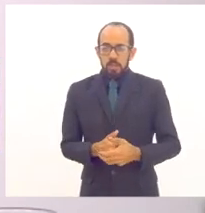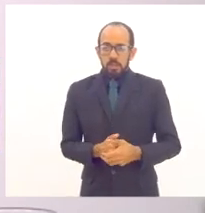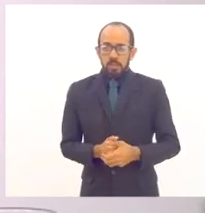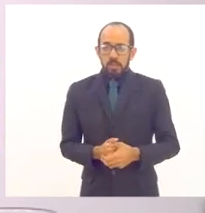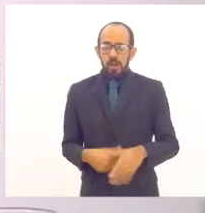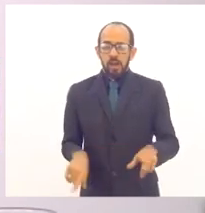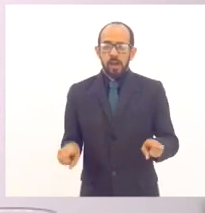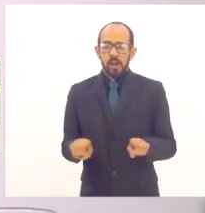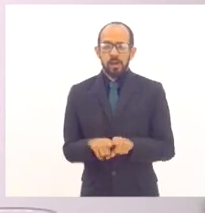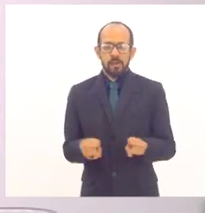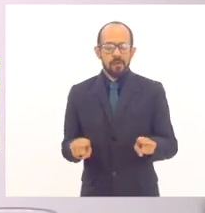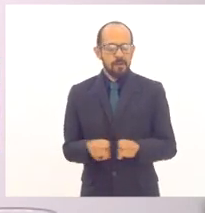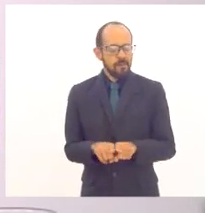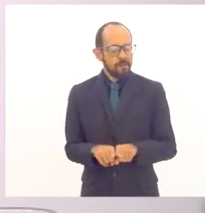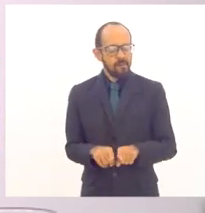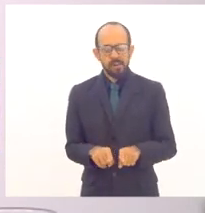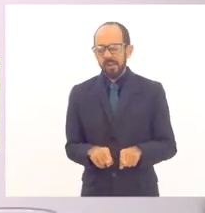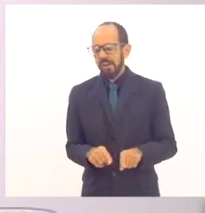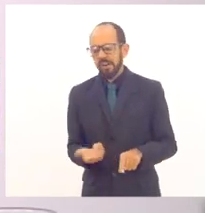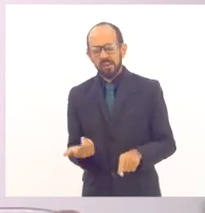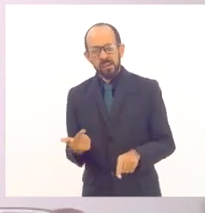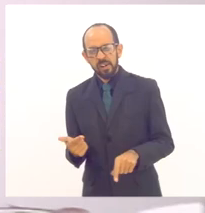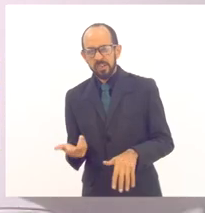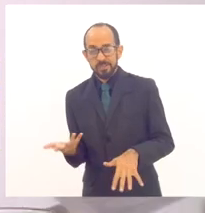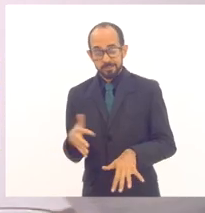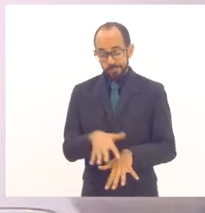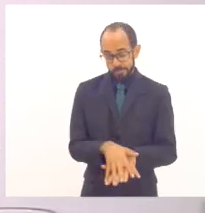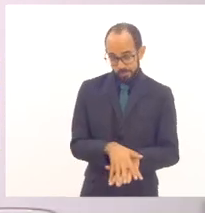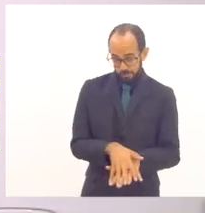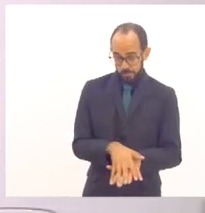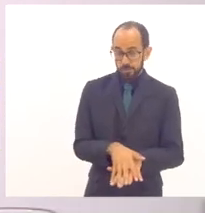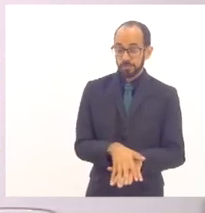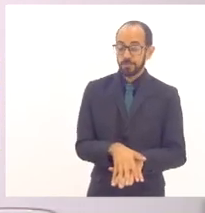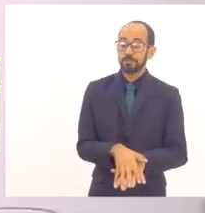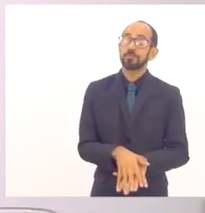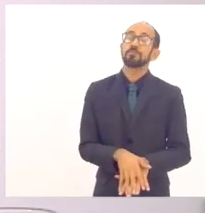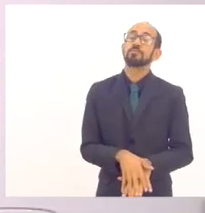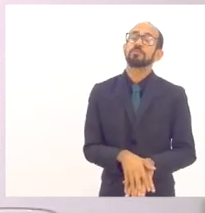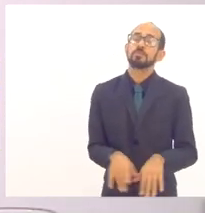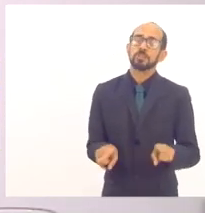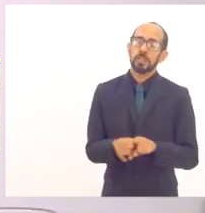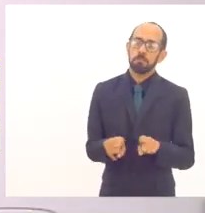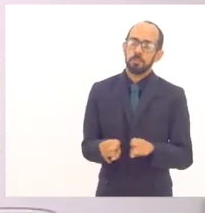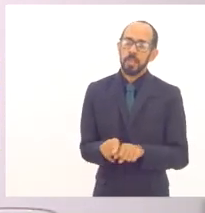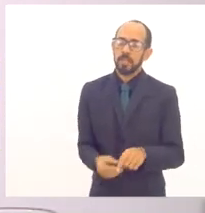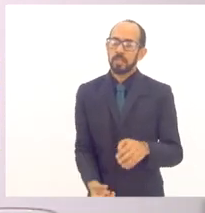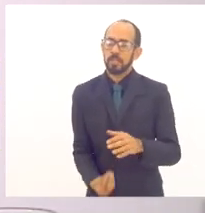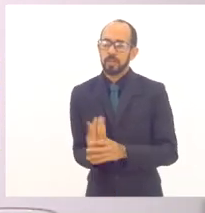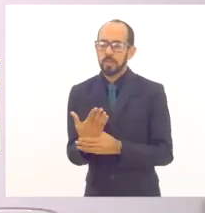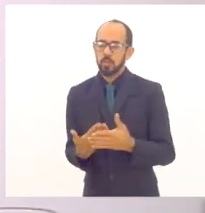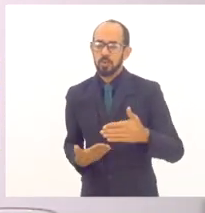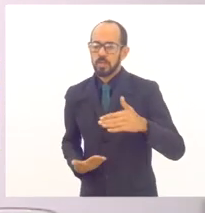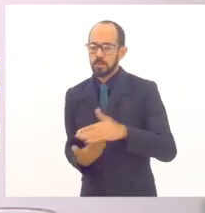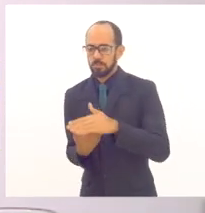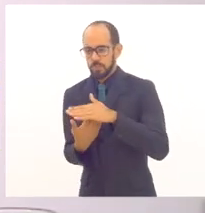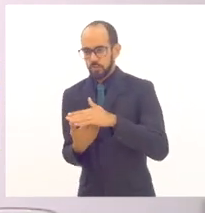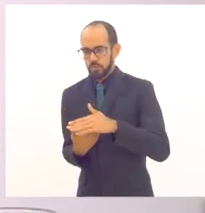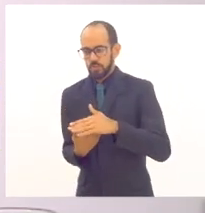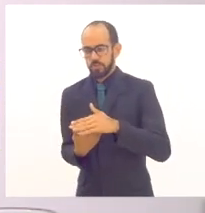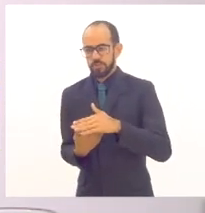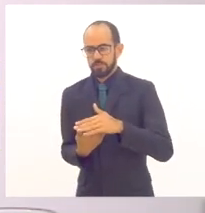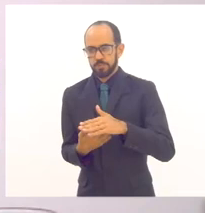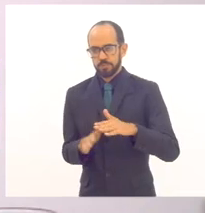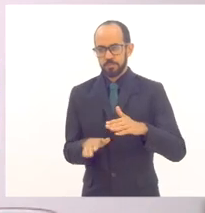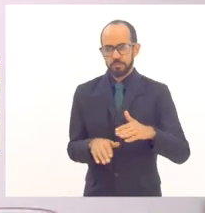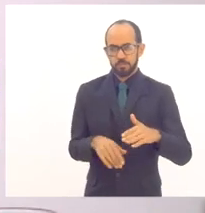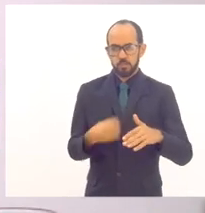Além de não estar inclusivo, ele limita, né, bastante. Então,